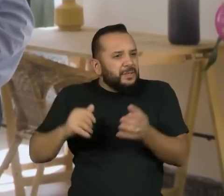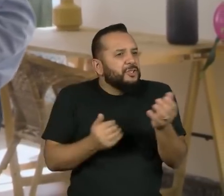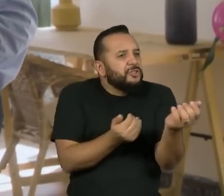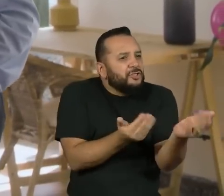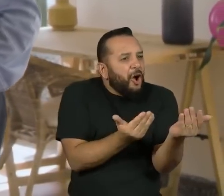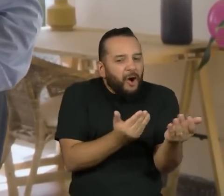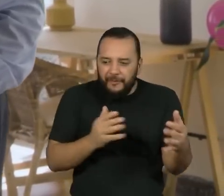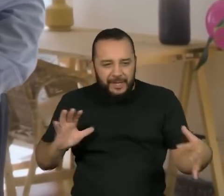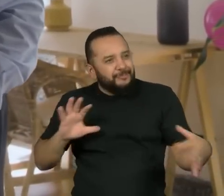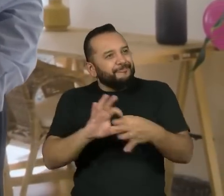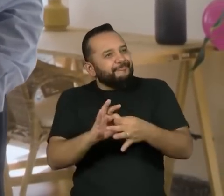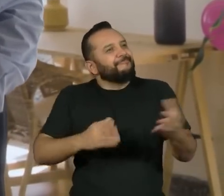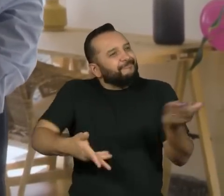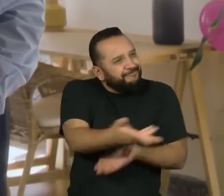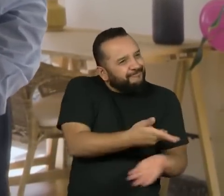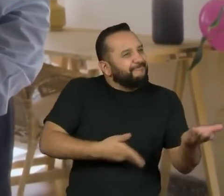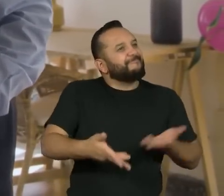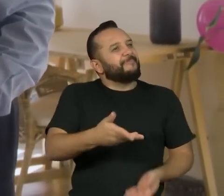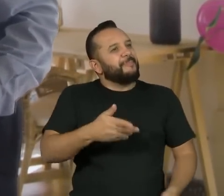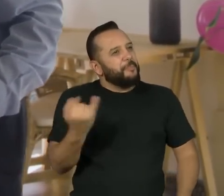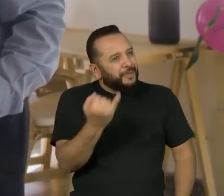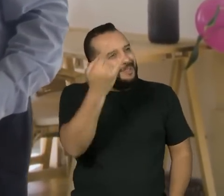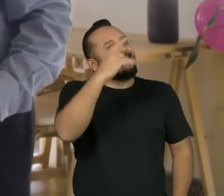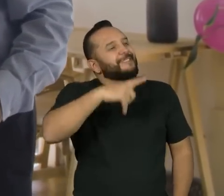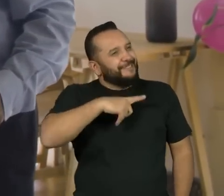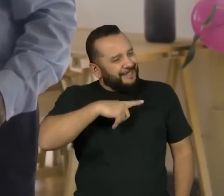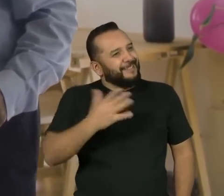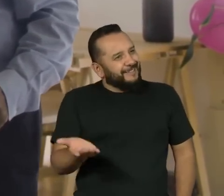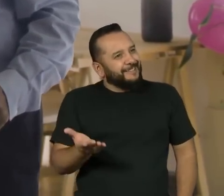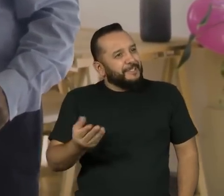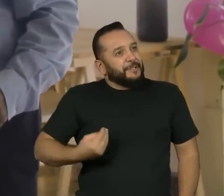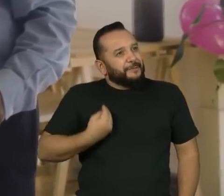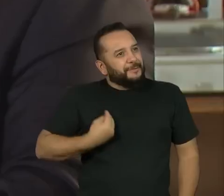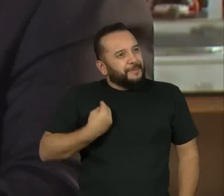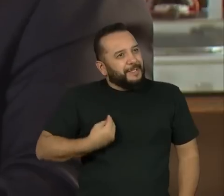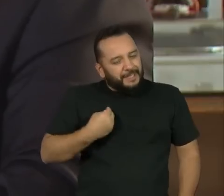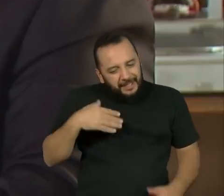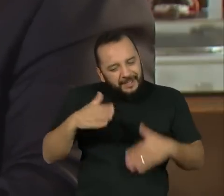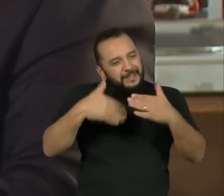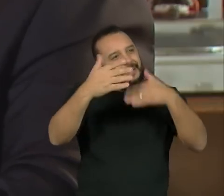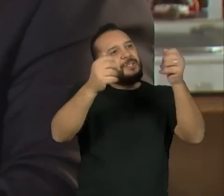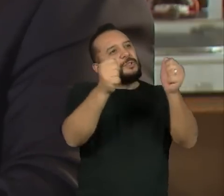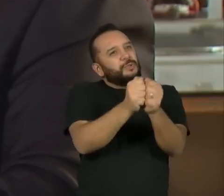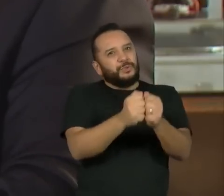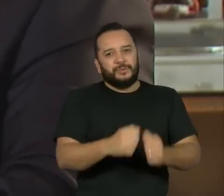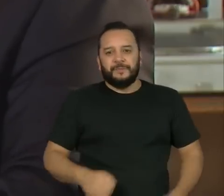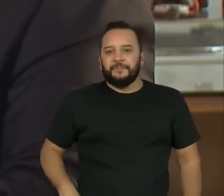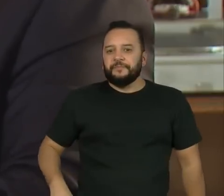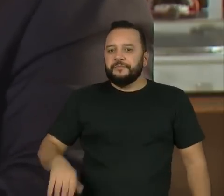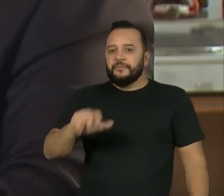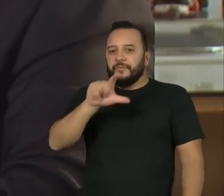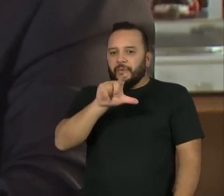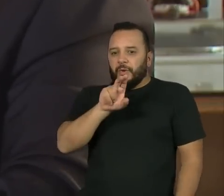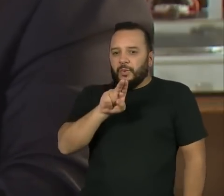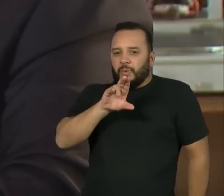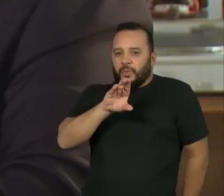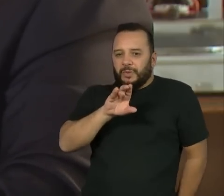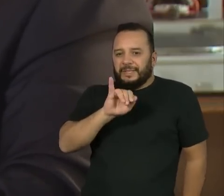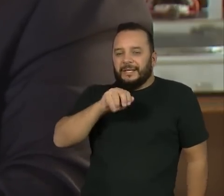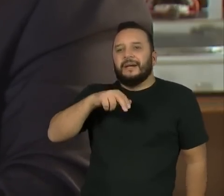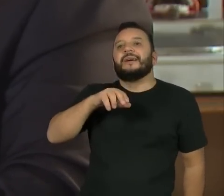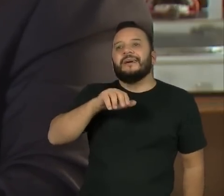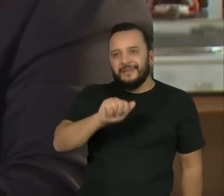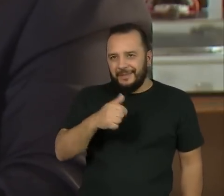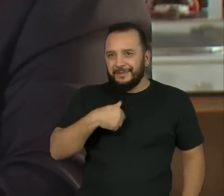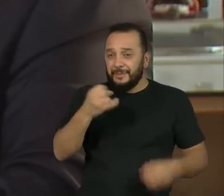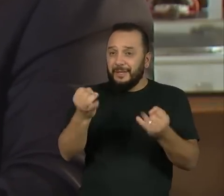eu acho que vale a pena, a que é construída junto. O que Luciano de Crescenzo dizia, que eu gosto de trazer